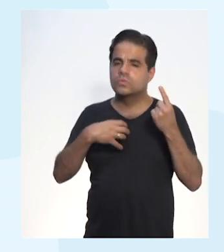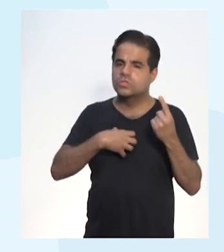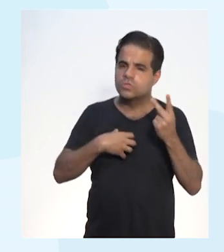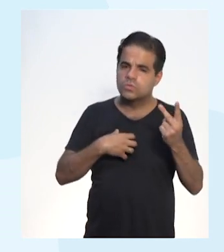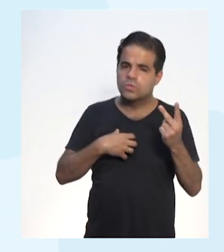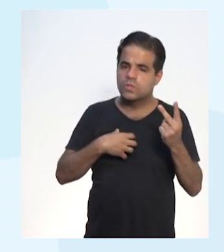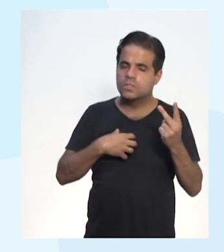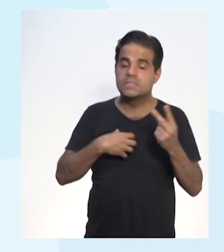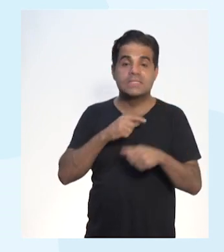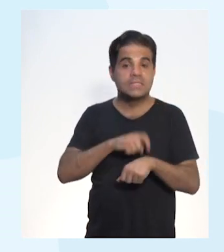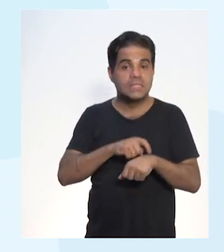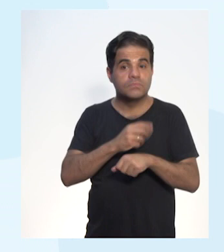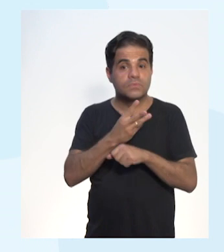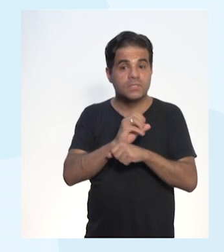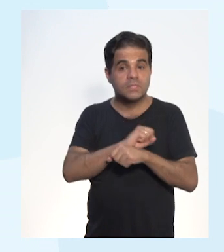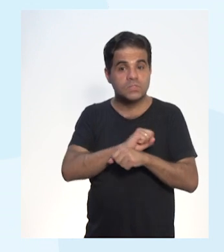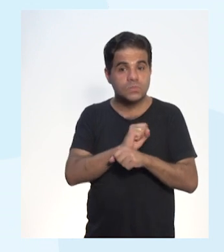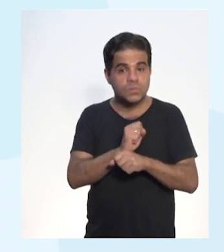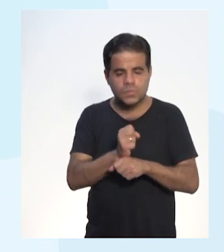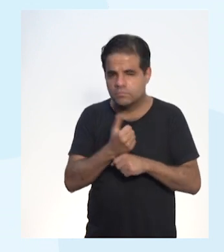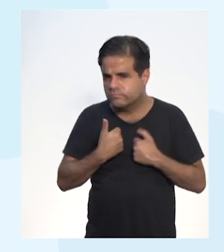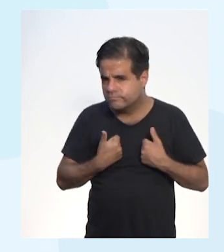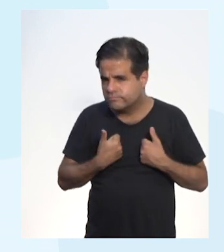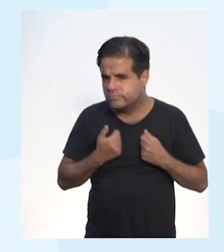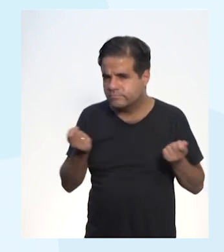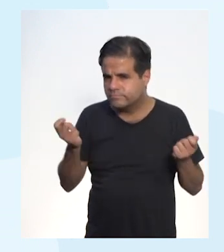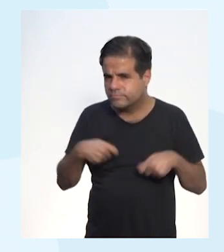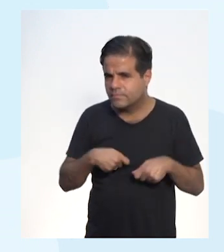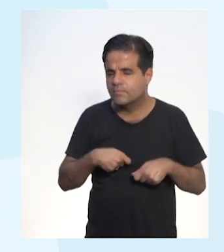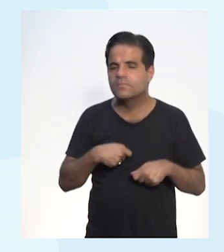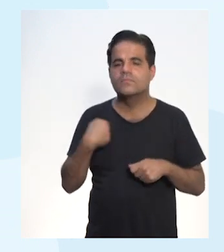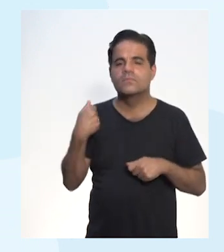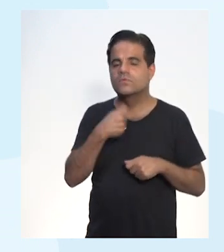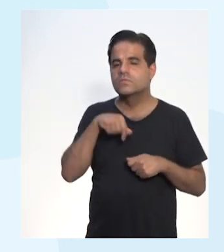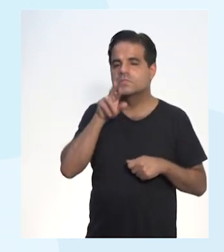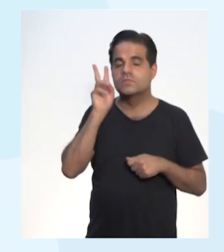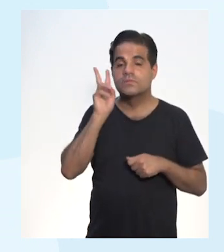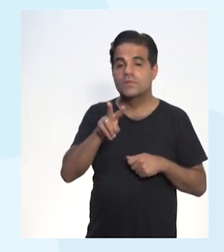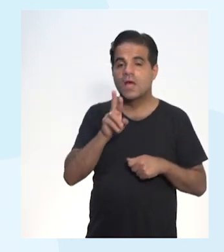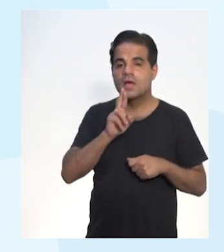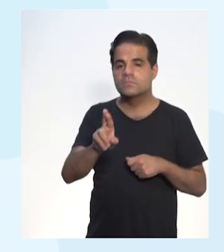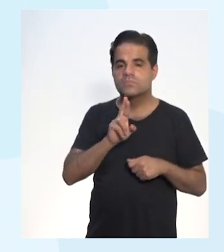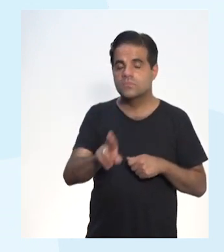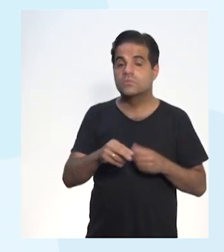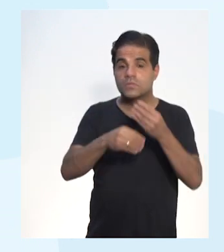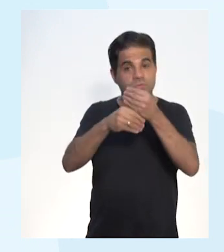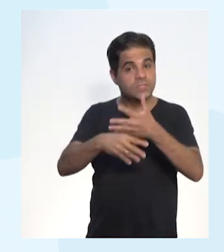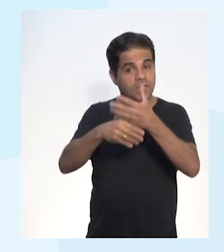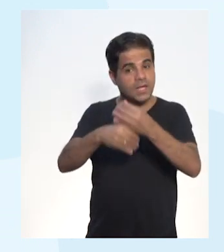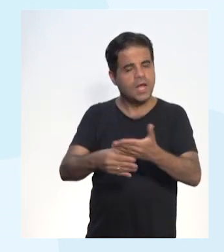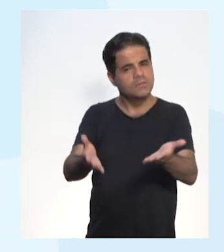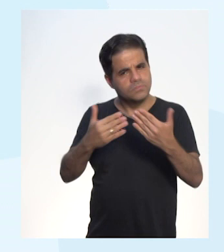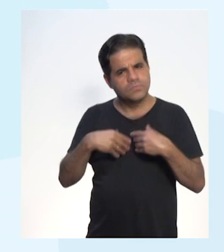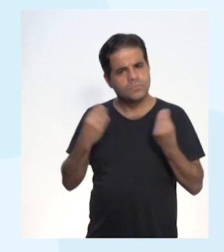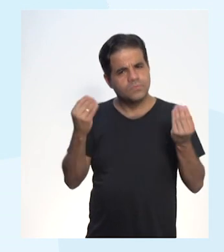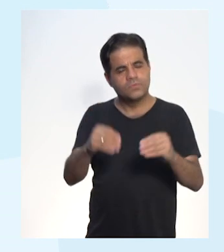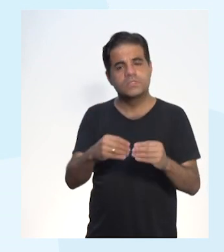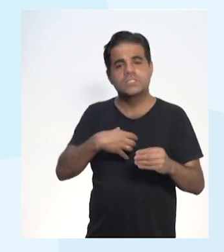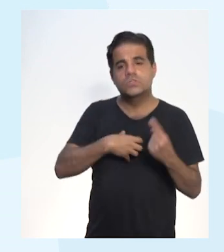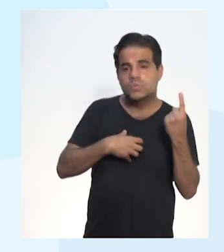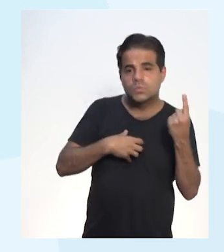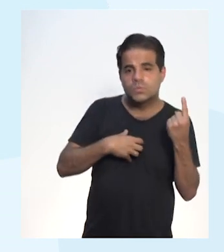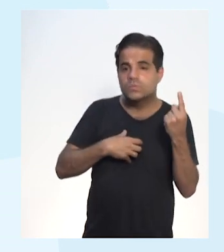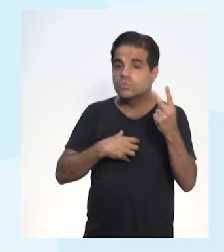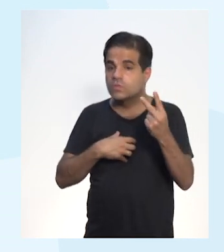lá, 30 segundos? Isso. 30 segundos aí, hein, para a gente ver a resposta. Põe aí no chat para nós, sentido 1 ou sentido 2?